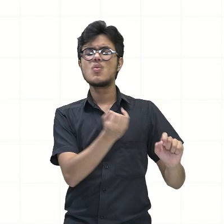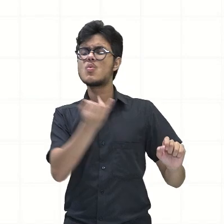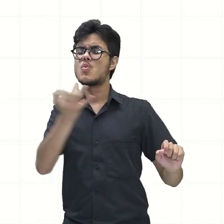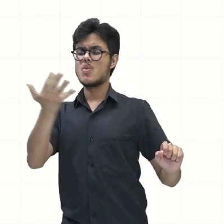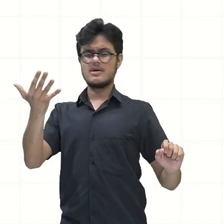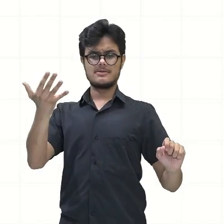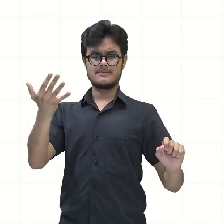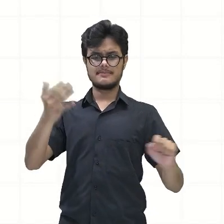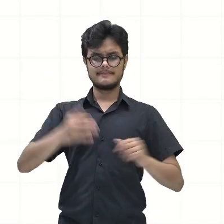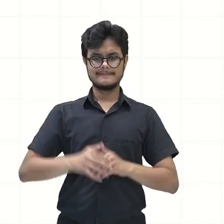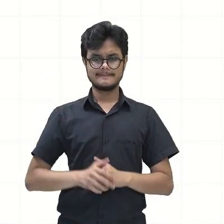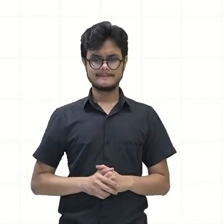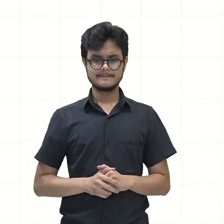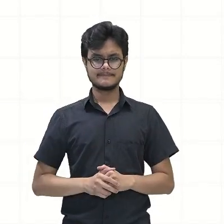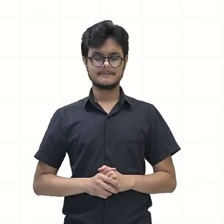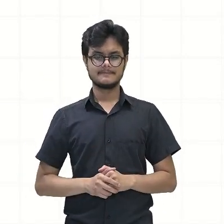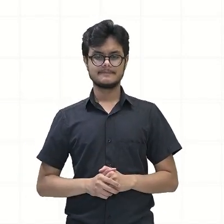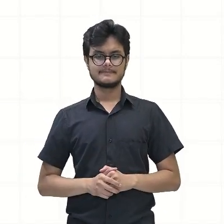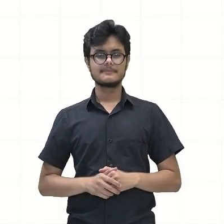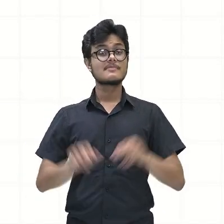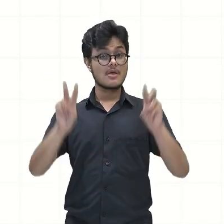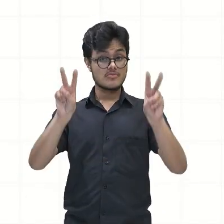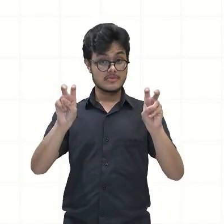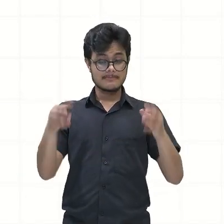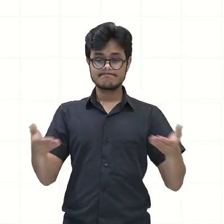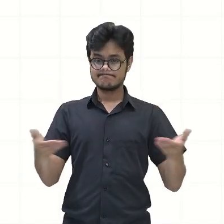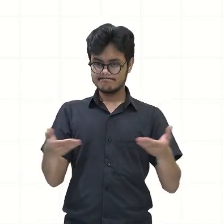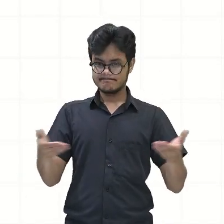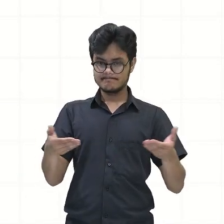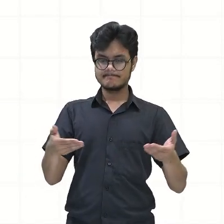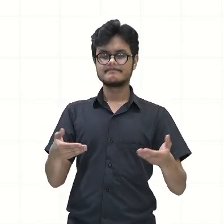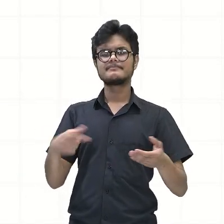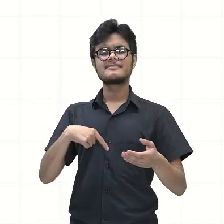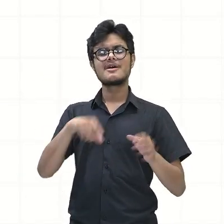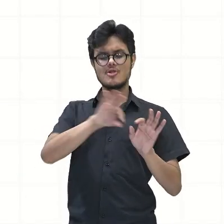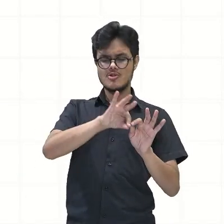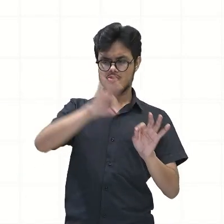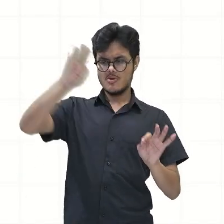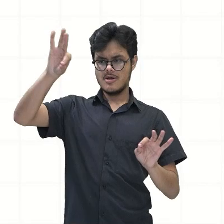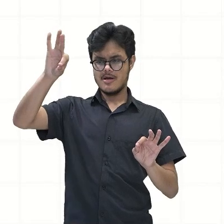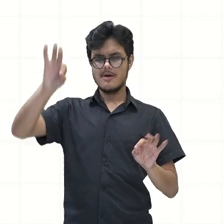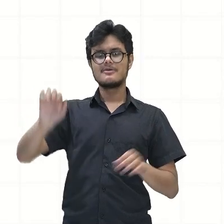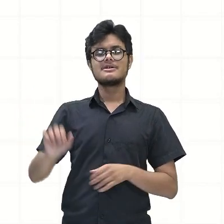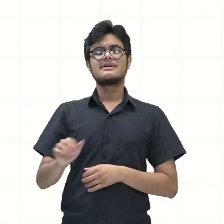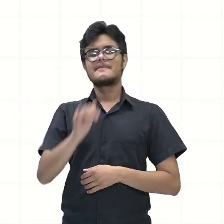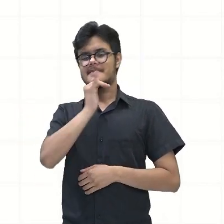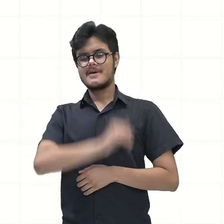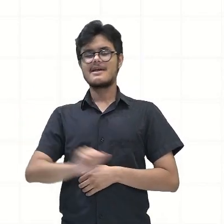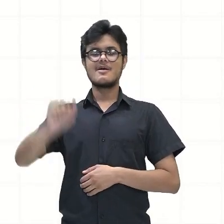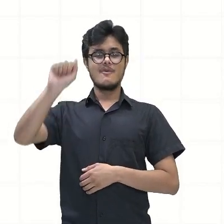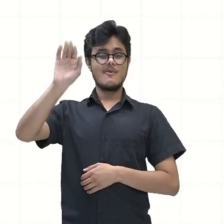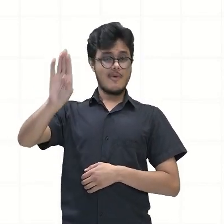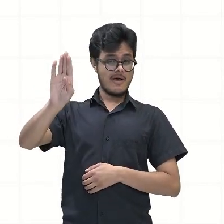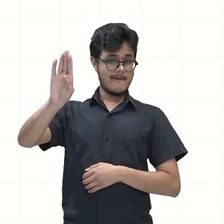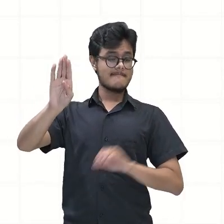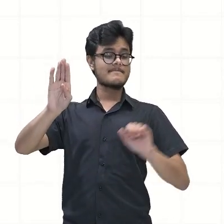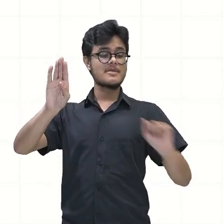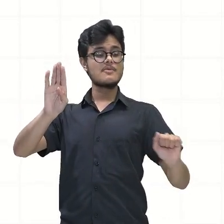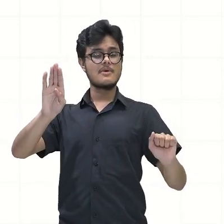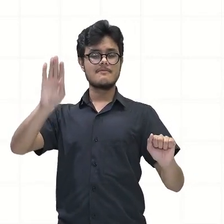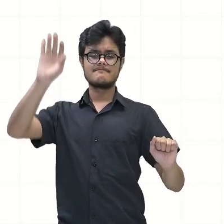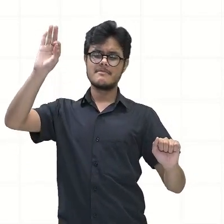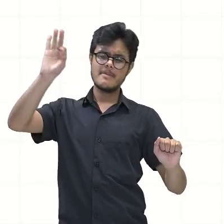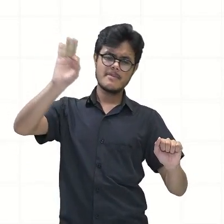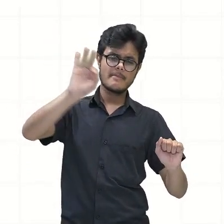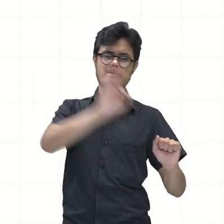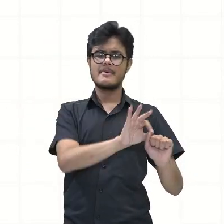eles? Né, esse é o nosso conteúdo, distância entre pontos no plano cartesiano. Então, a gente já viu